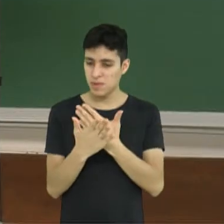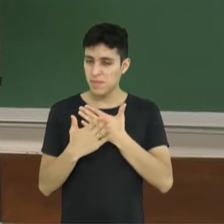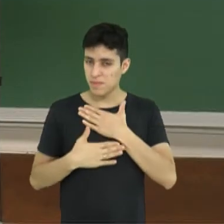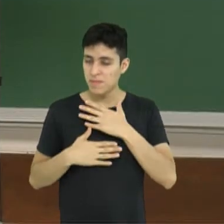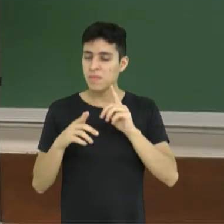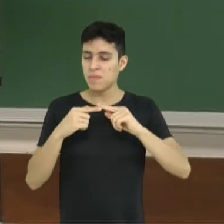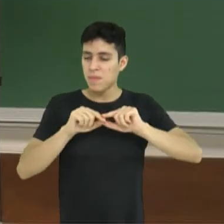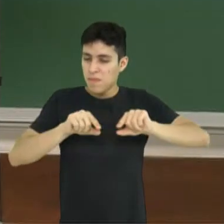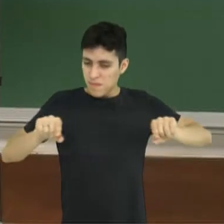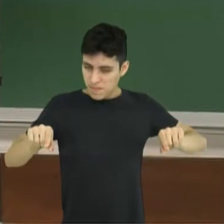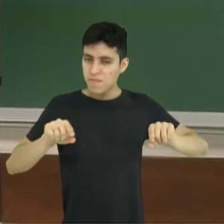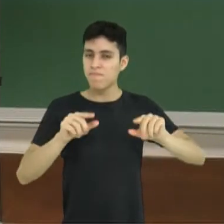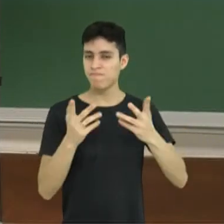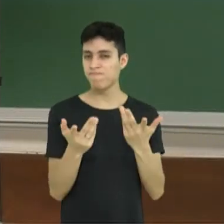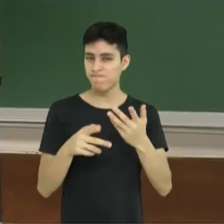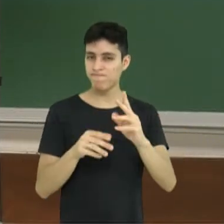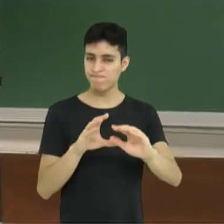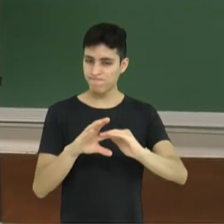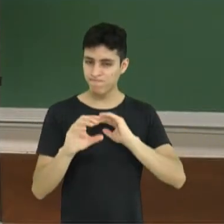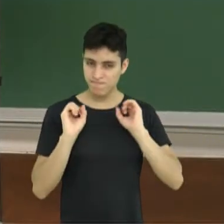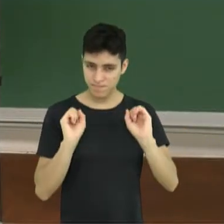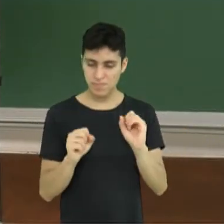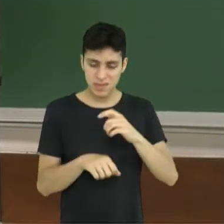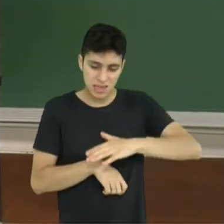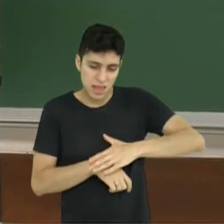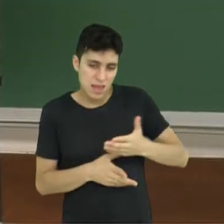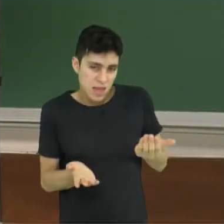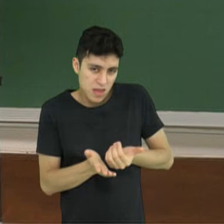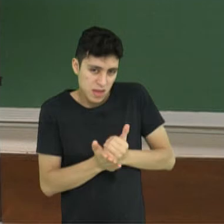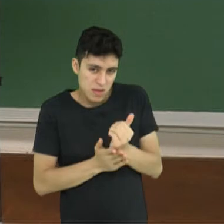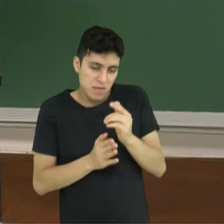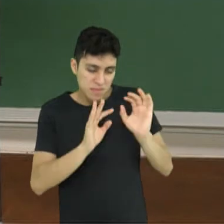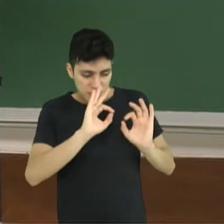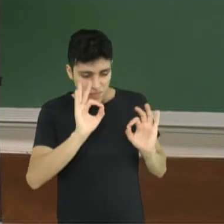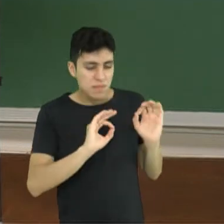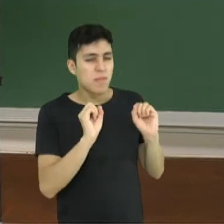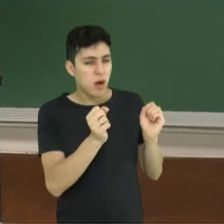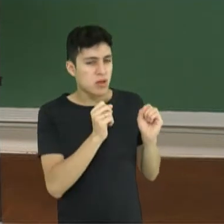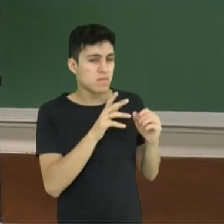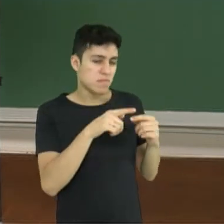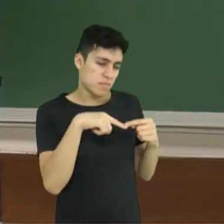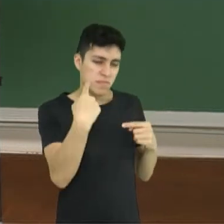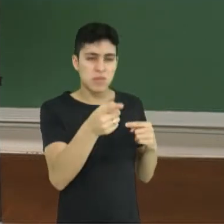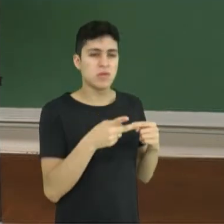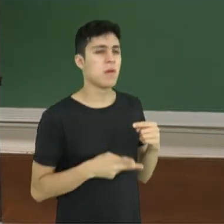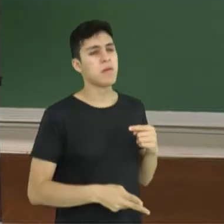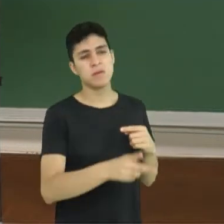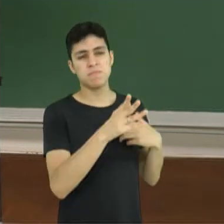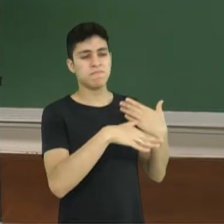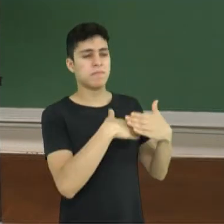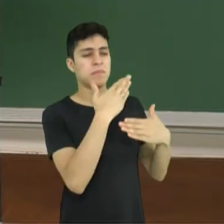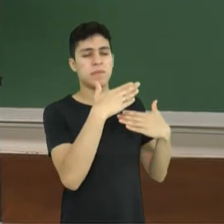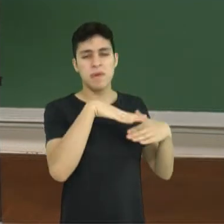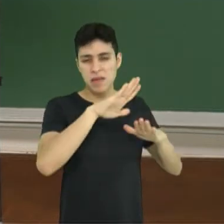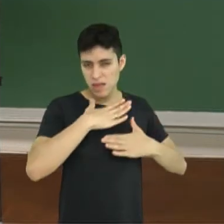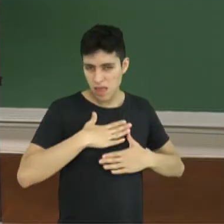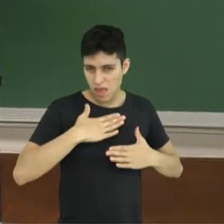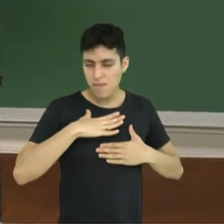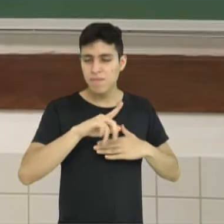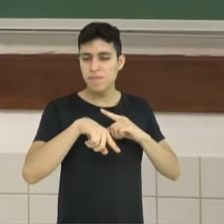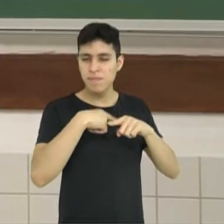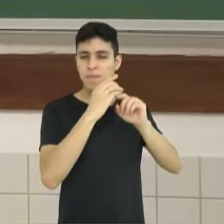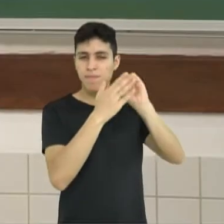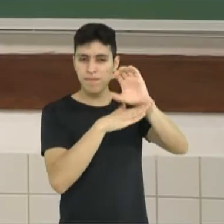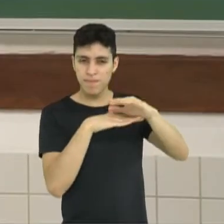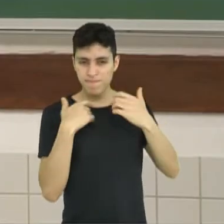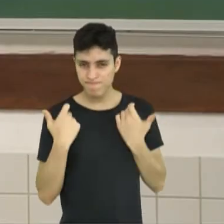vou colocar o e-mail ali. Vou dar um tempinho, tá? Já começa a estipular, você pode fazer depois essa segunda parte com calma e depois mandar lá.